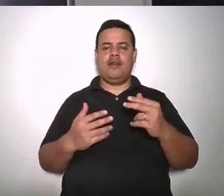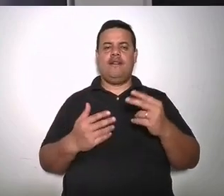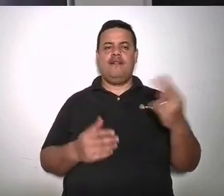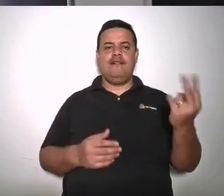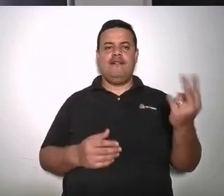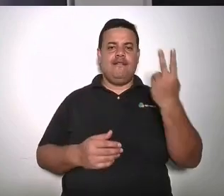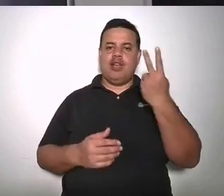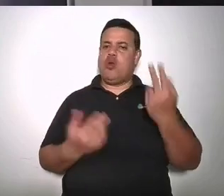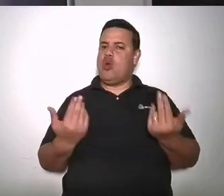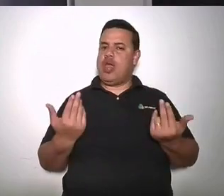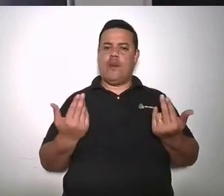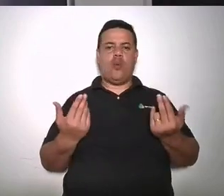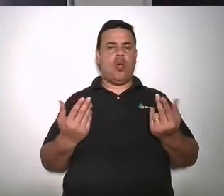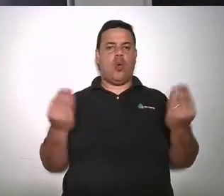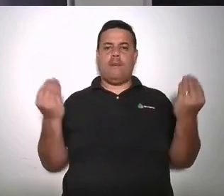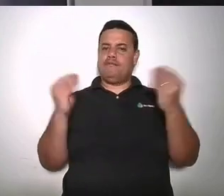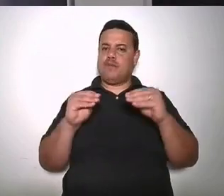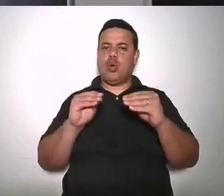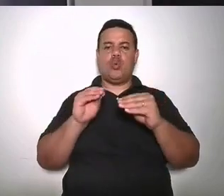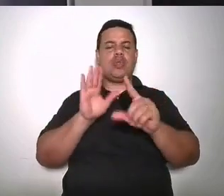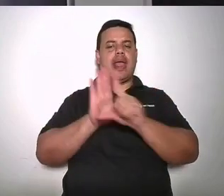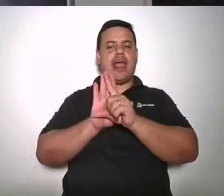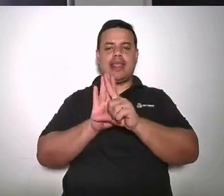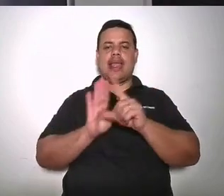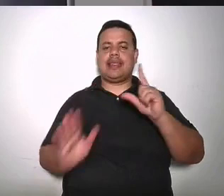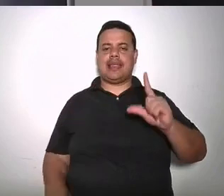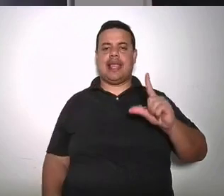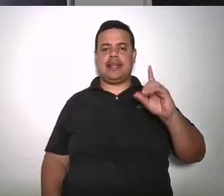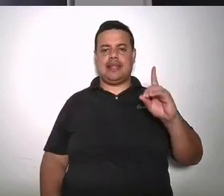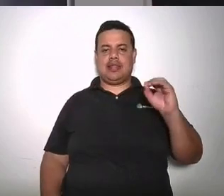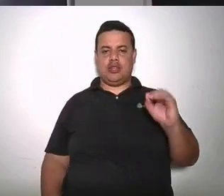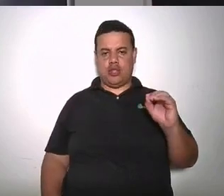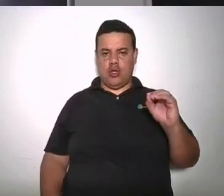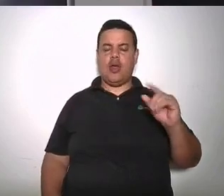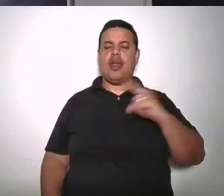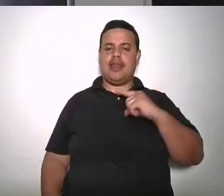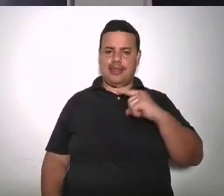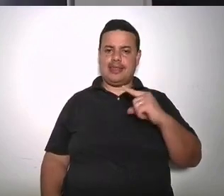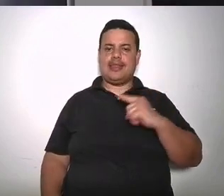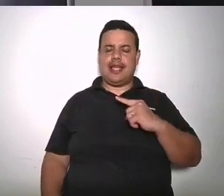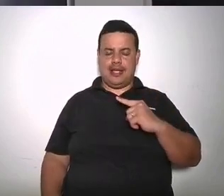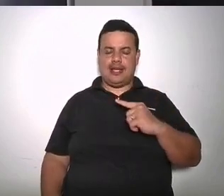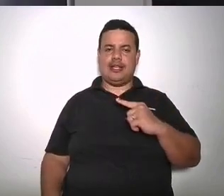vai aqui. Por exemplo, a arrecadação municipal, que é a arrecadação tributária,